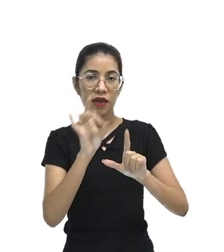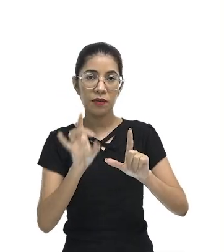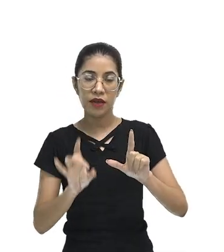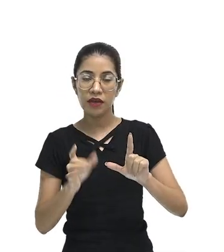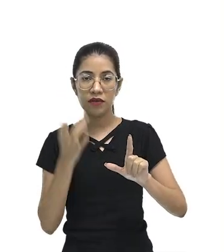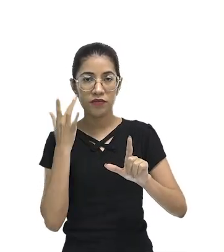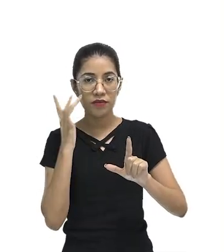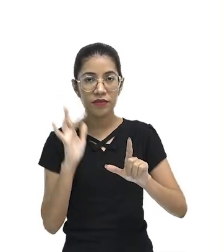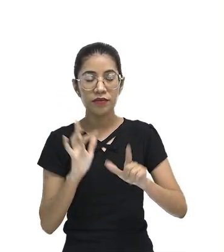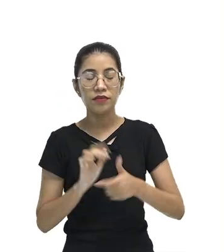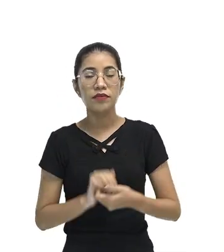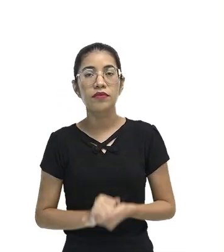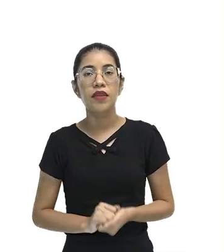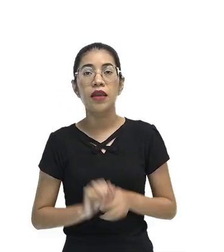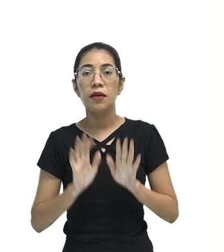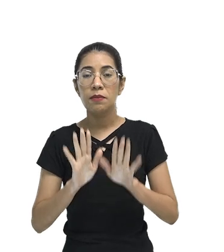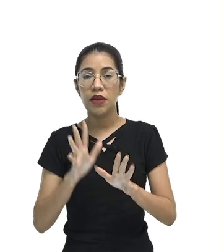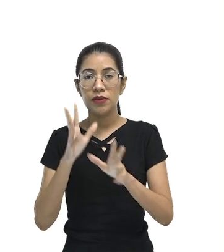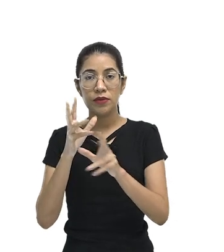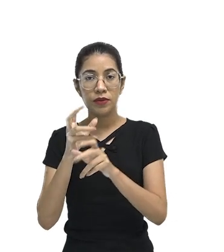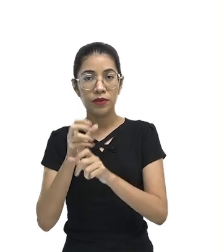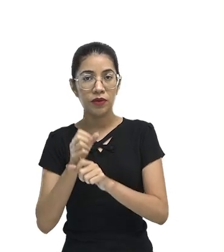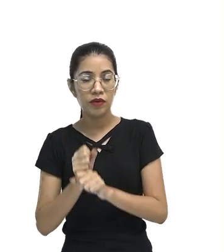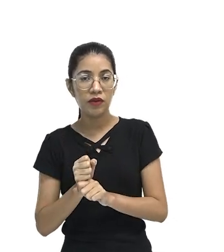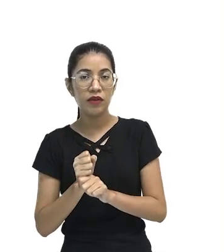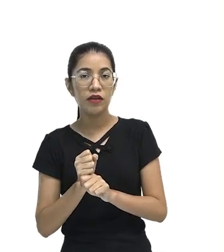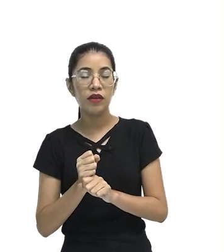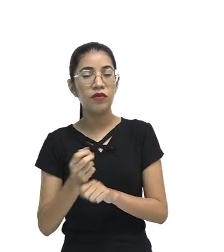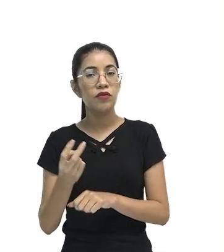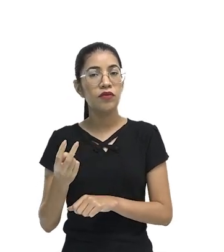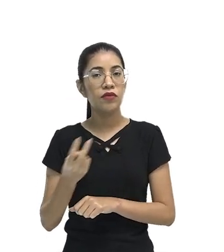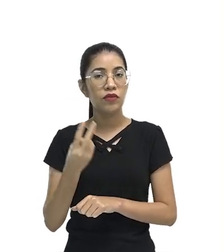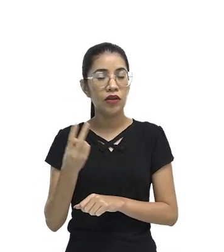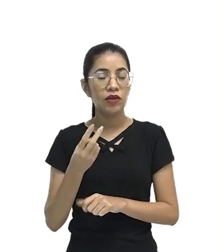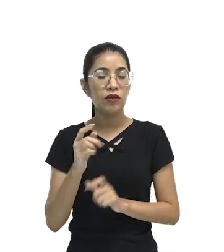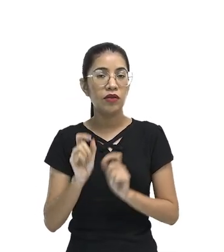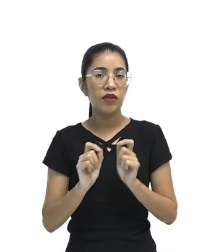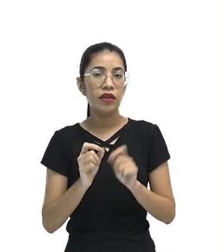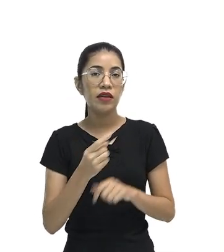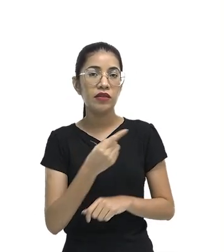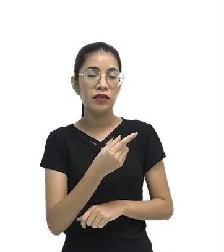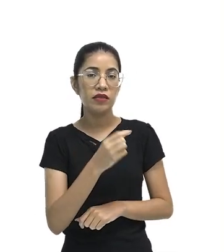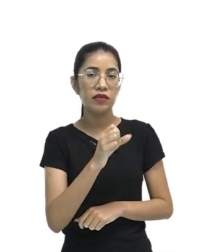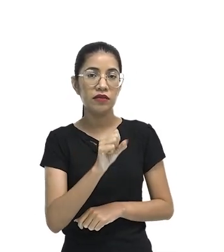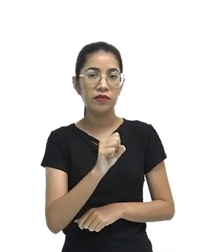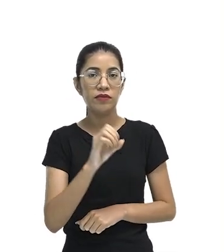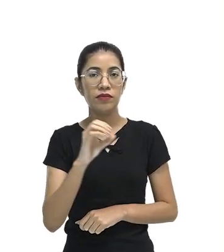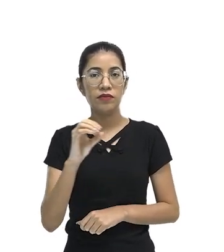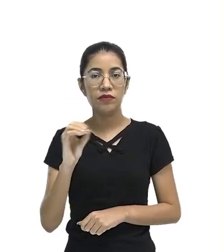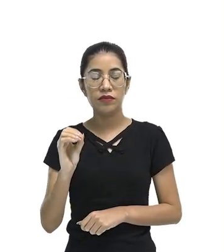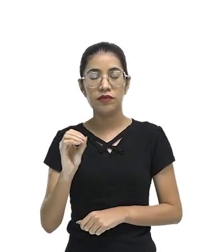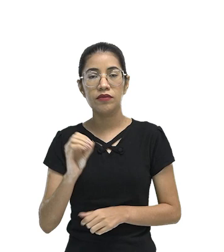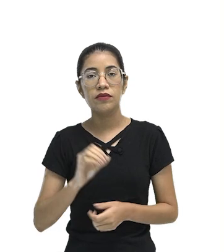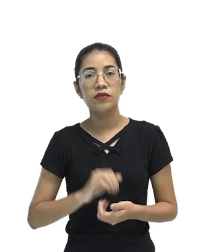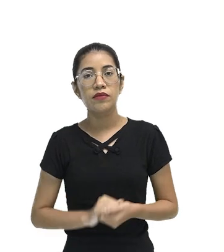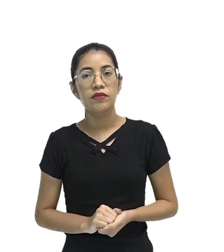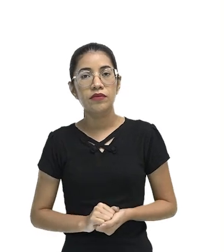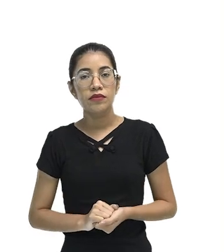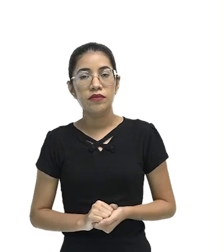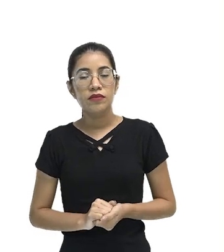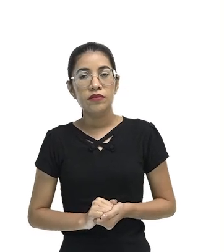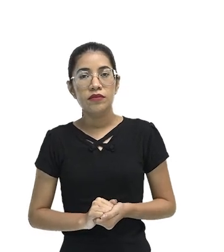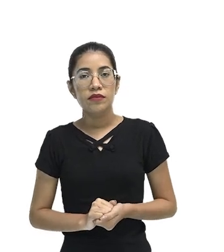ângulos individualmente, mas o que nós sabemos é que a soma desses ângulos é igual a